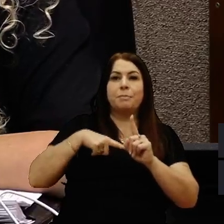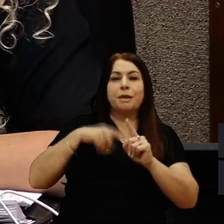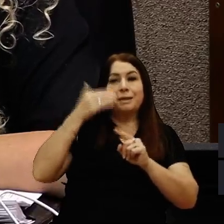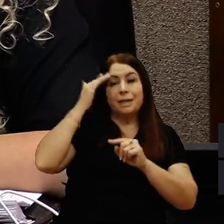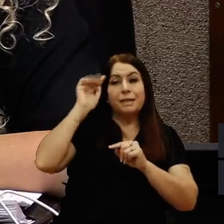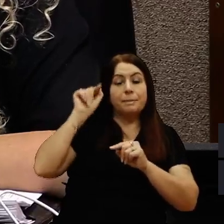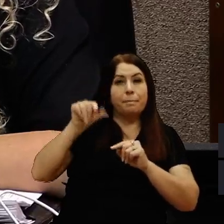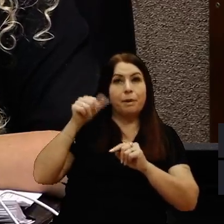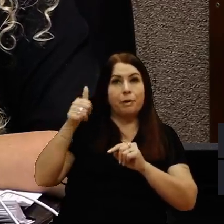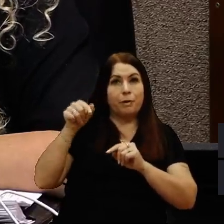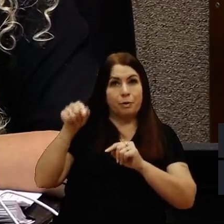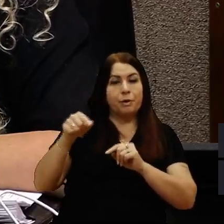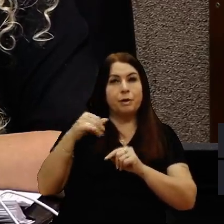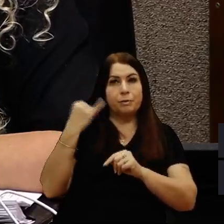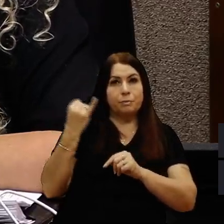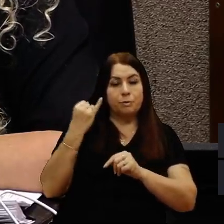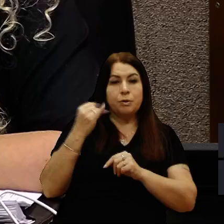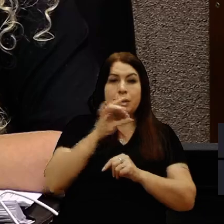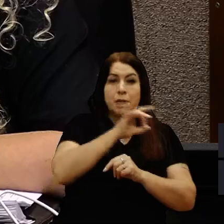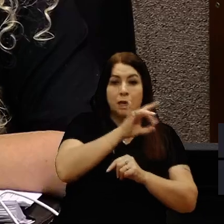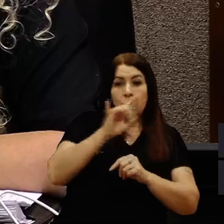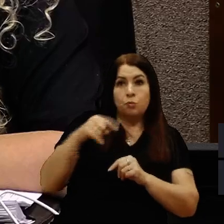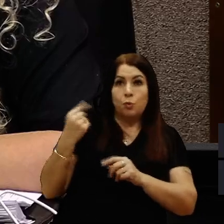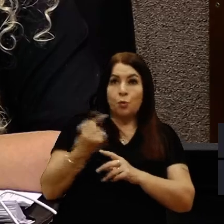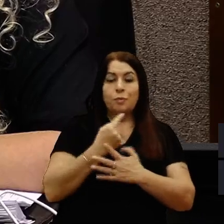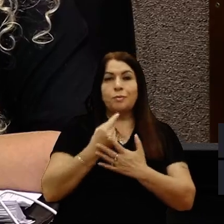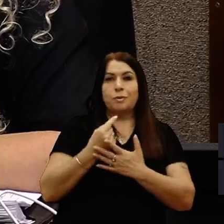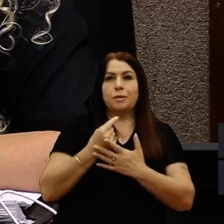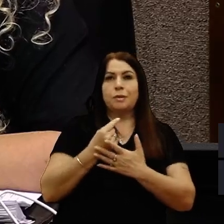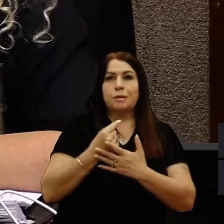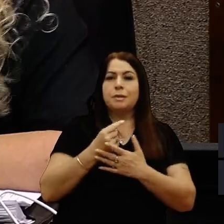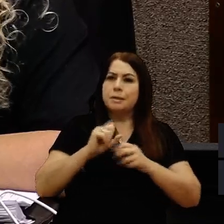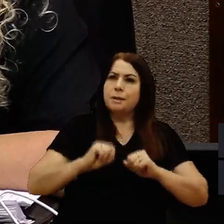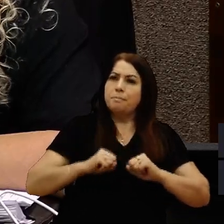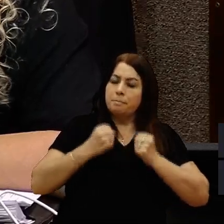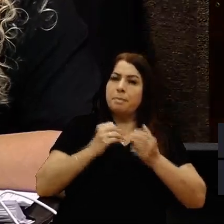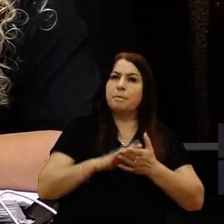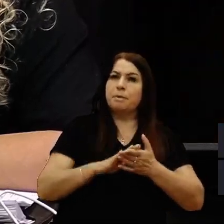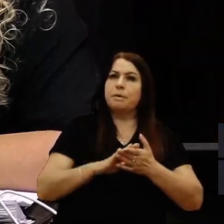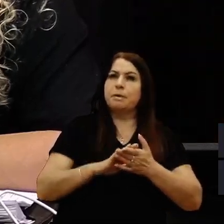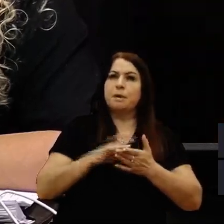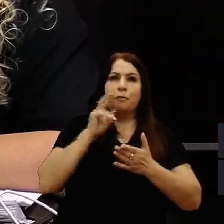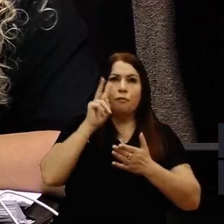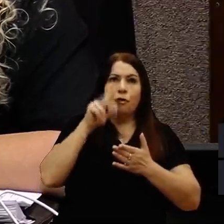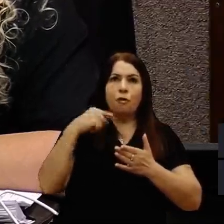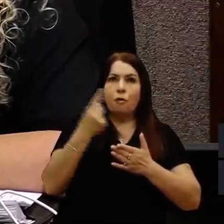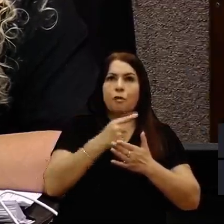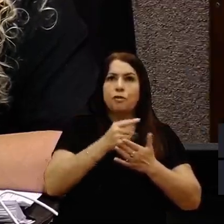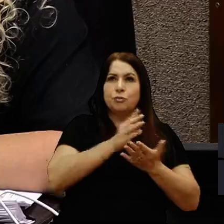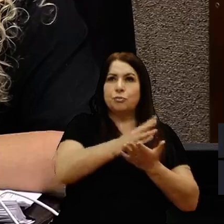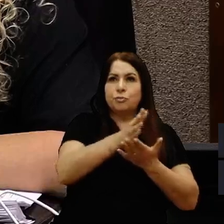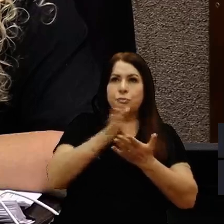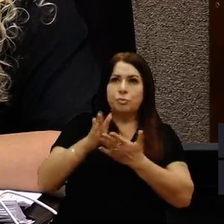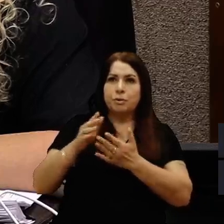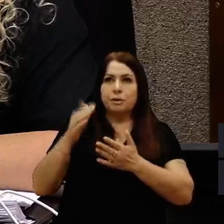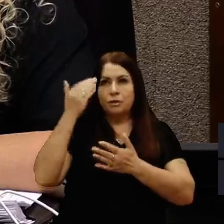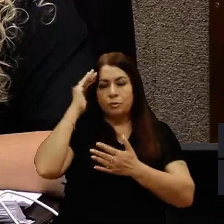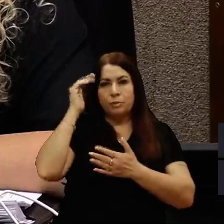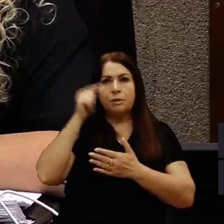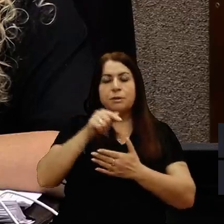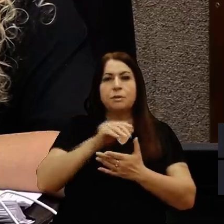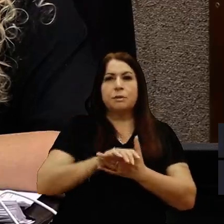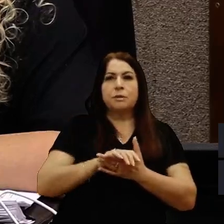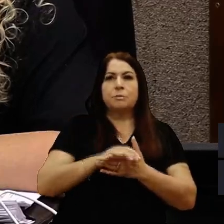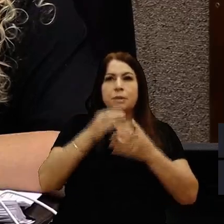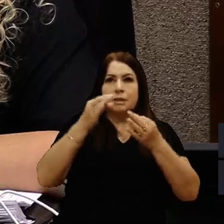entendimento, que é isso que importa, que cada um de nós aqui, né, se empenhe fortemente no ramo que tem mais entendimento, porque ali